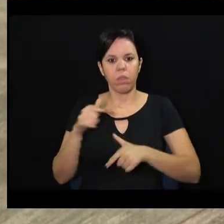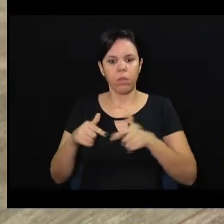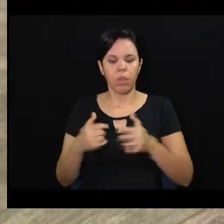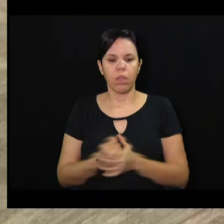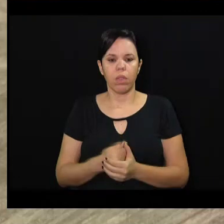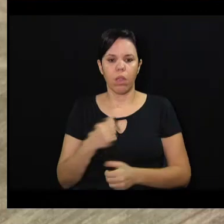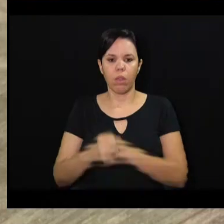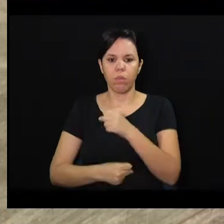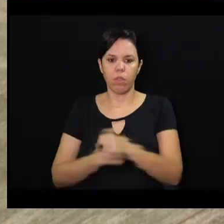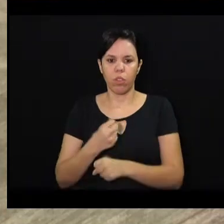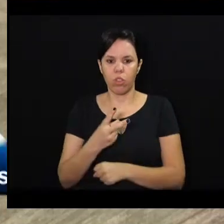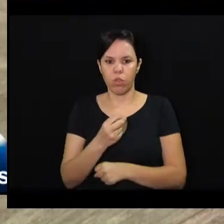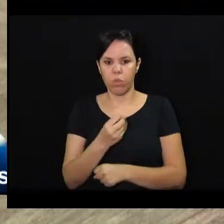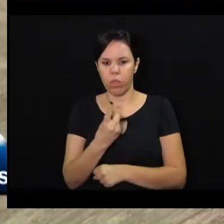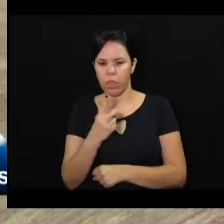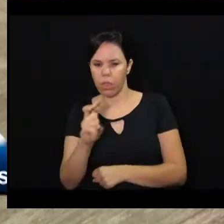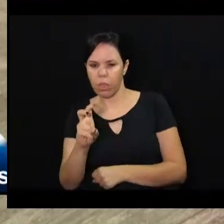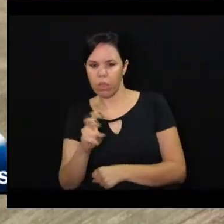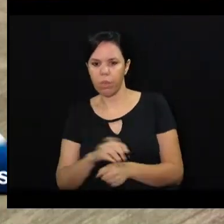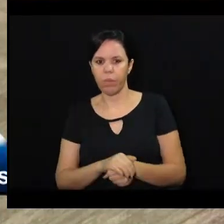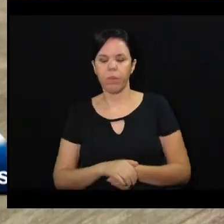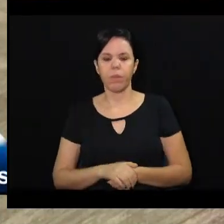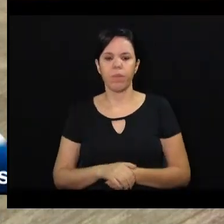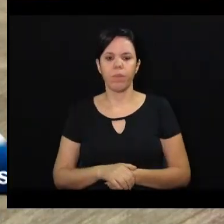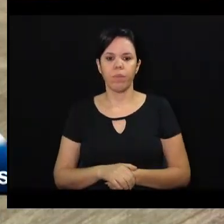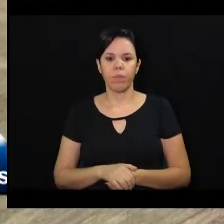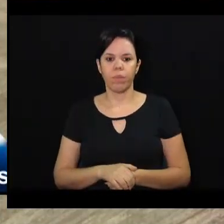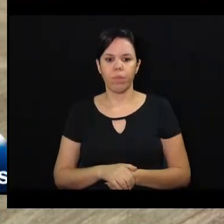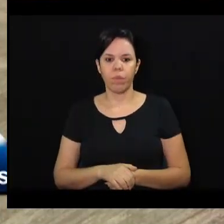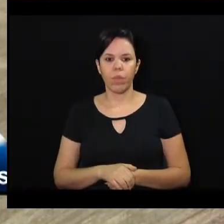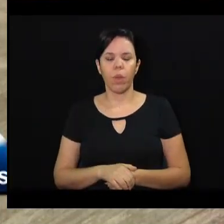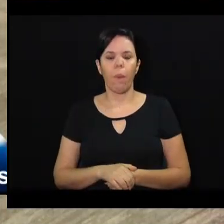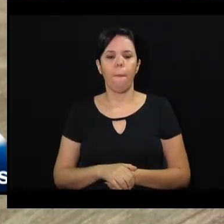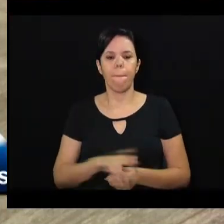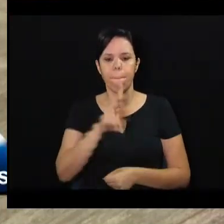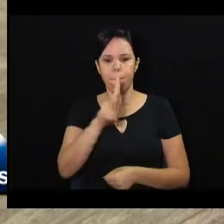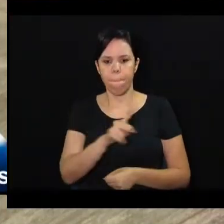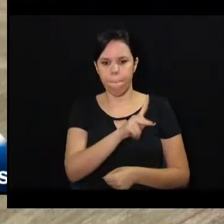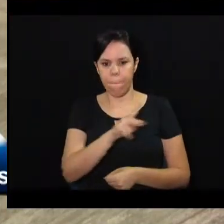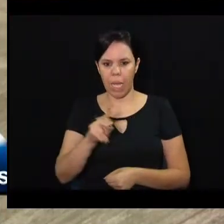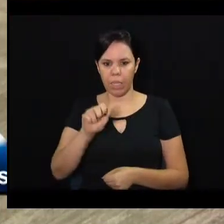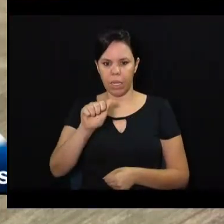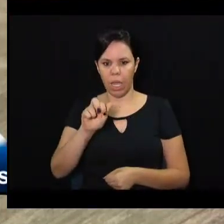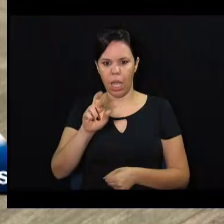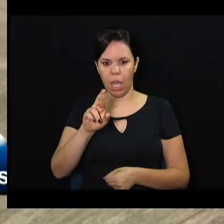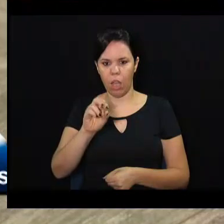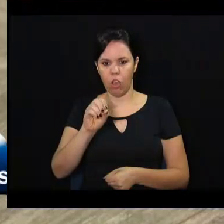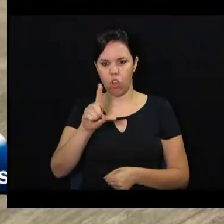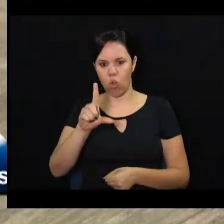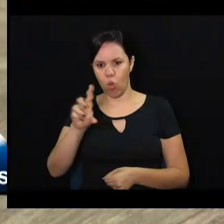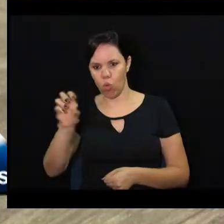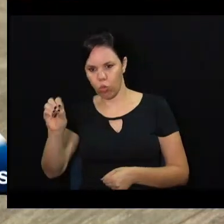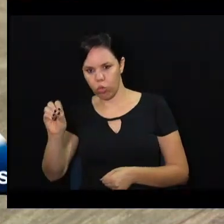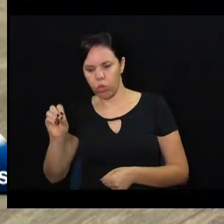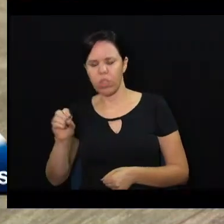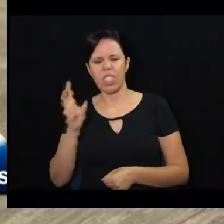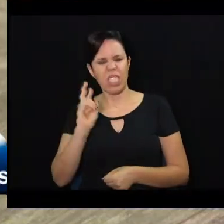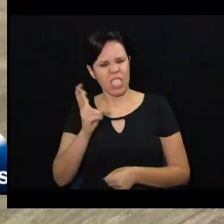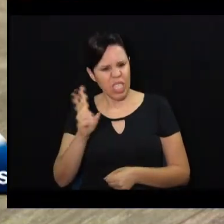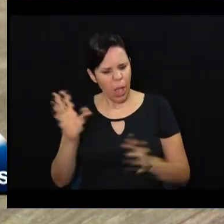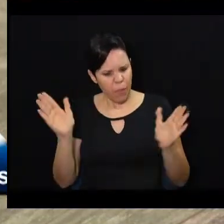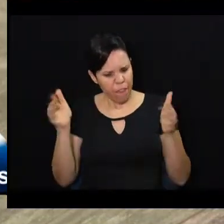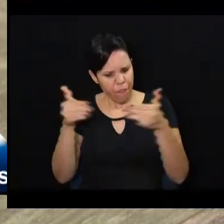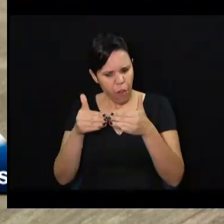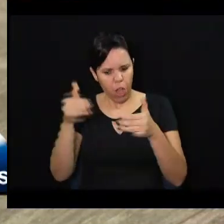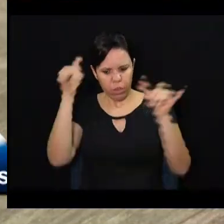no ano de 2015, com o Padre Haroldo, sempre focado na prevenção, nas políticas